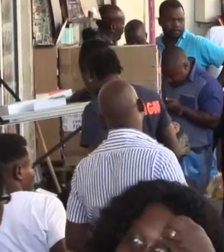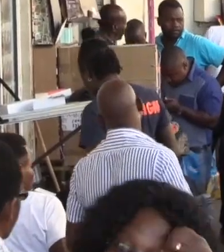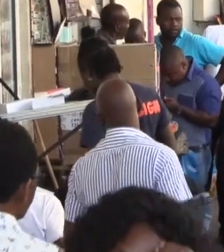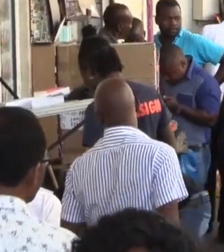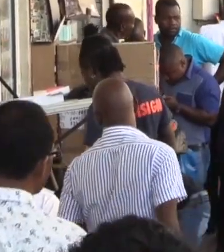que dezenas arREt noite. Acompanhano. Acompanhamos, Acompanhamos, a